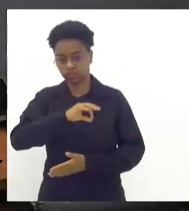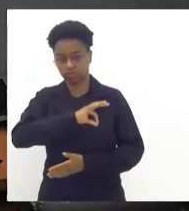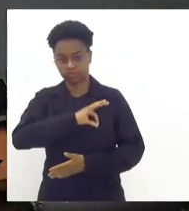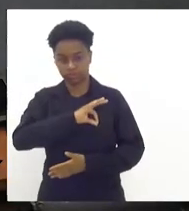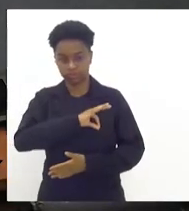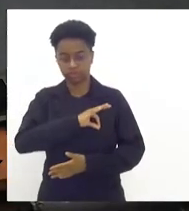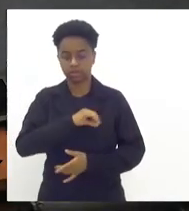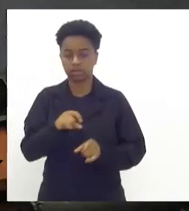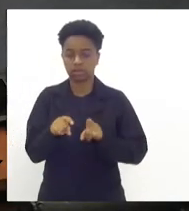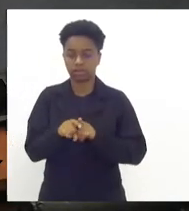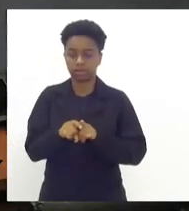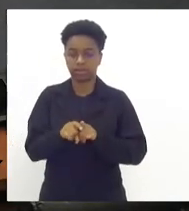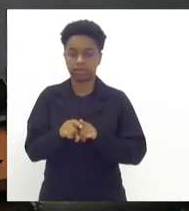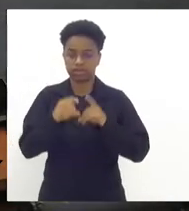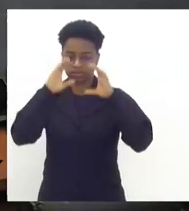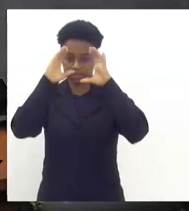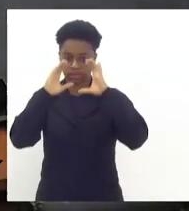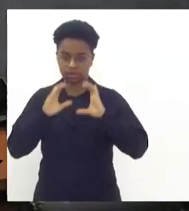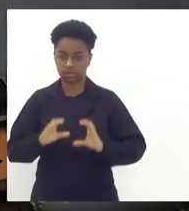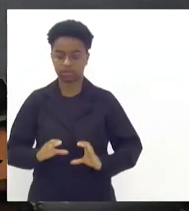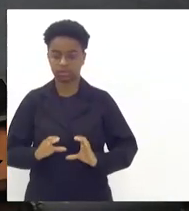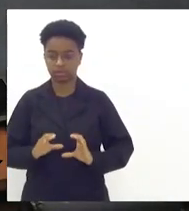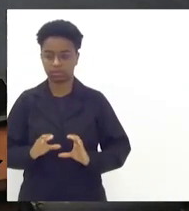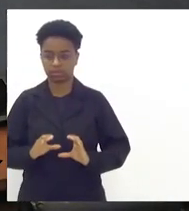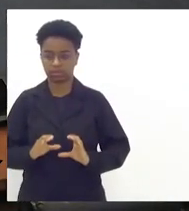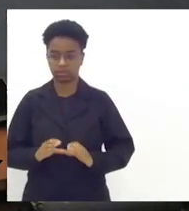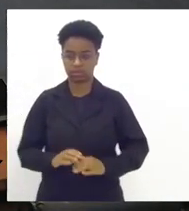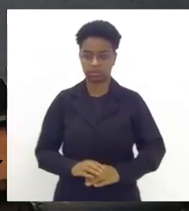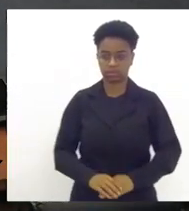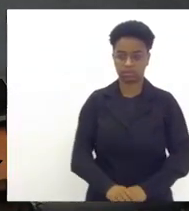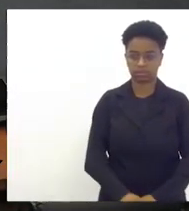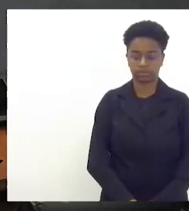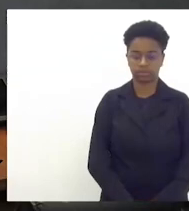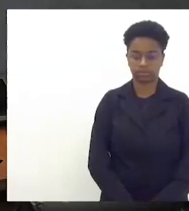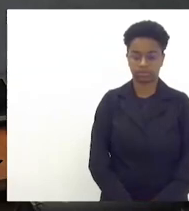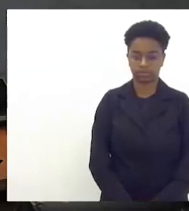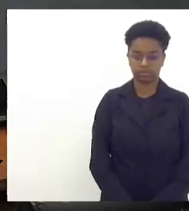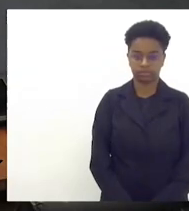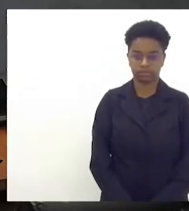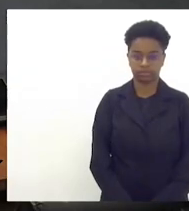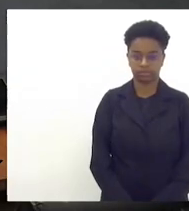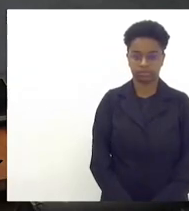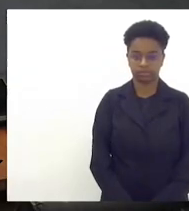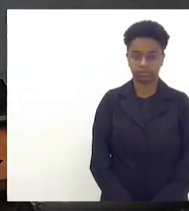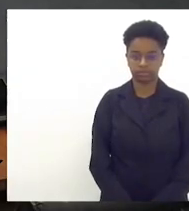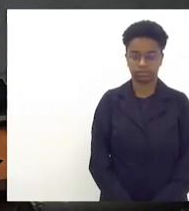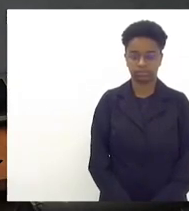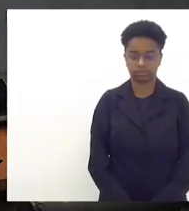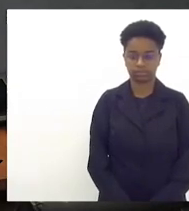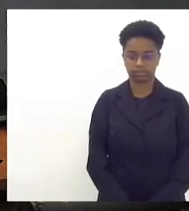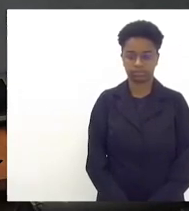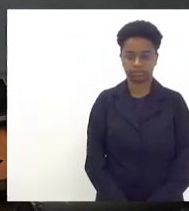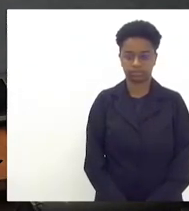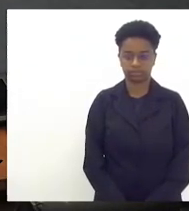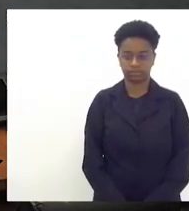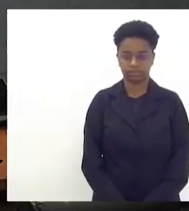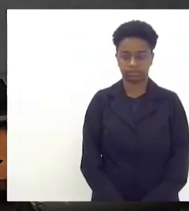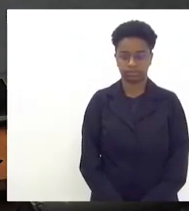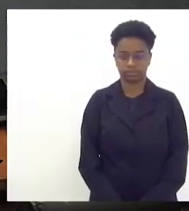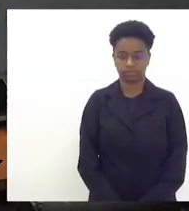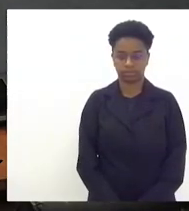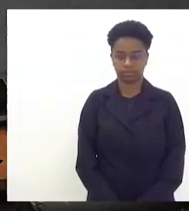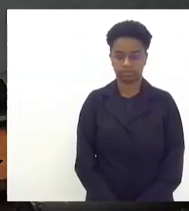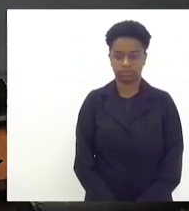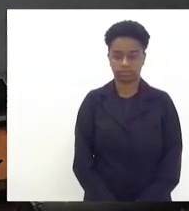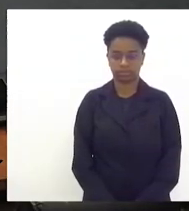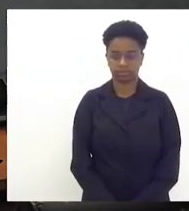Havendo o número legal e sobre a proteção de Deus, iniciamos o nosso trabalho. Está aberta